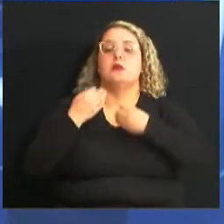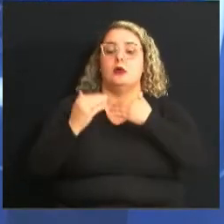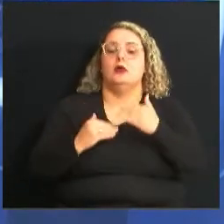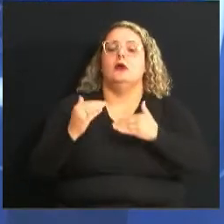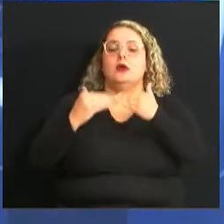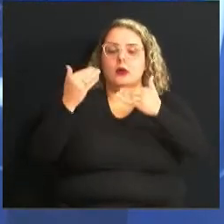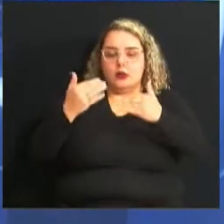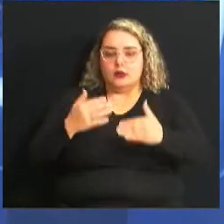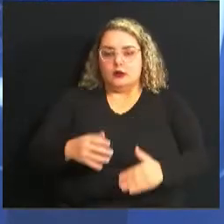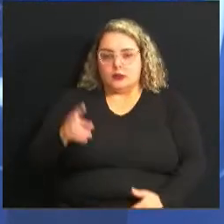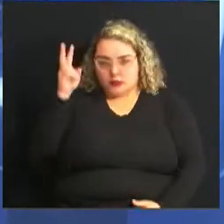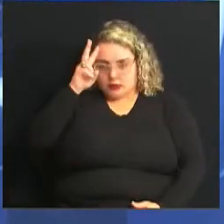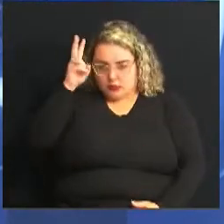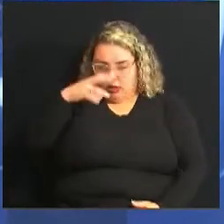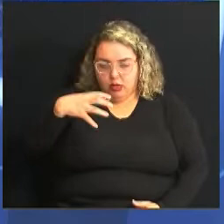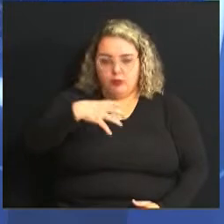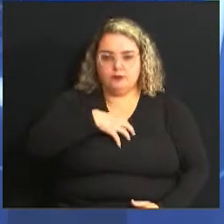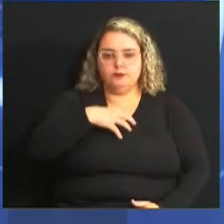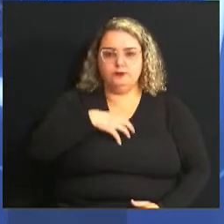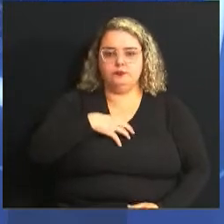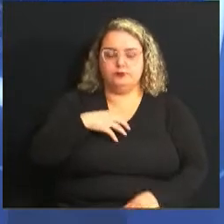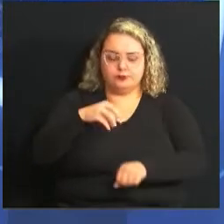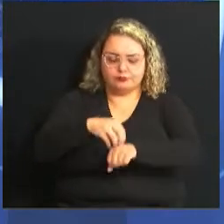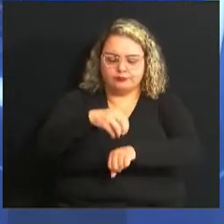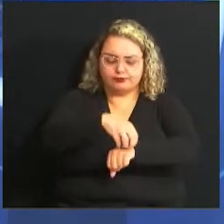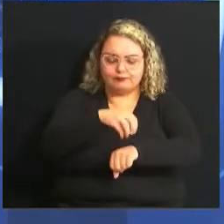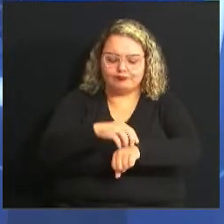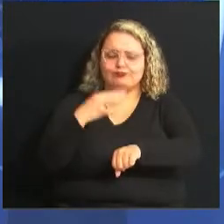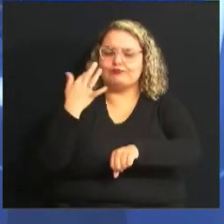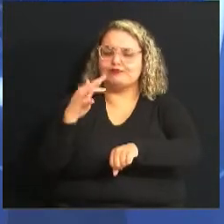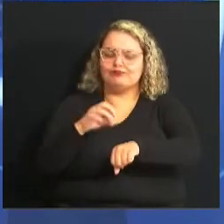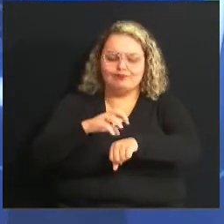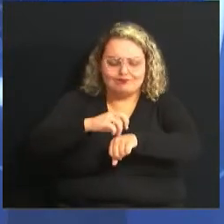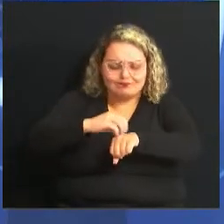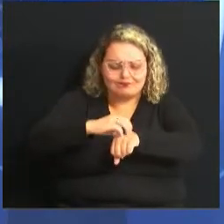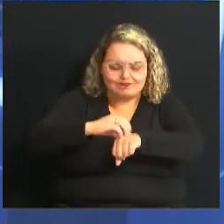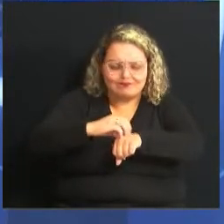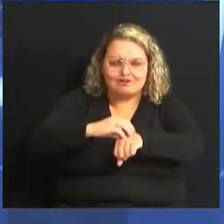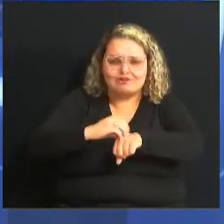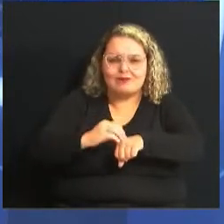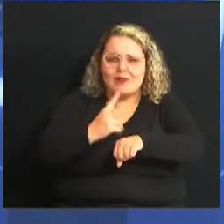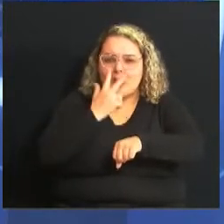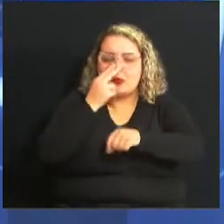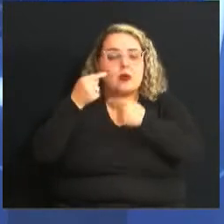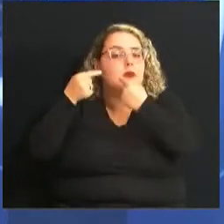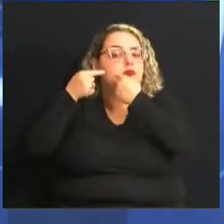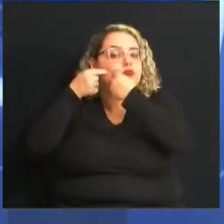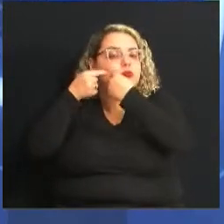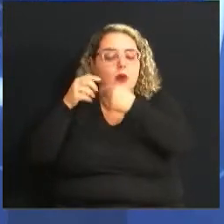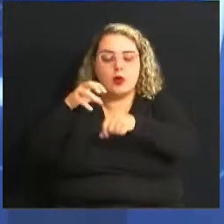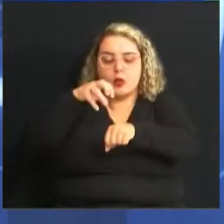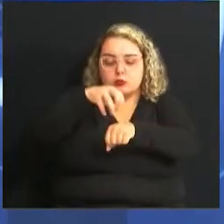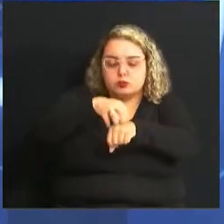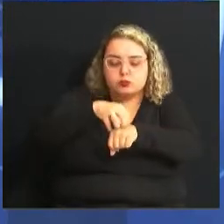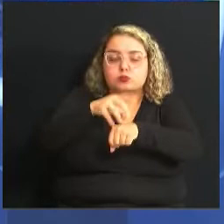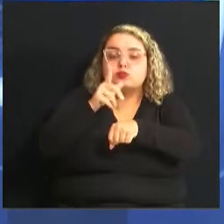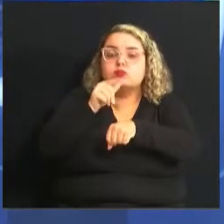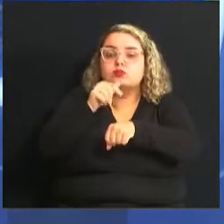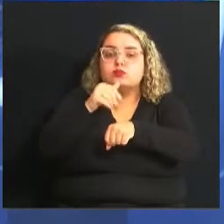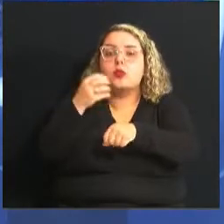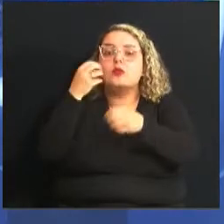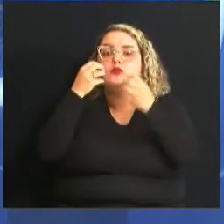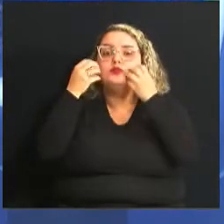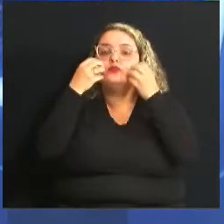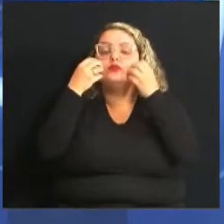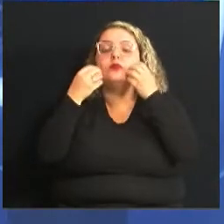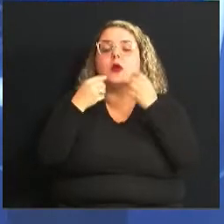sintomas principais deles são lesões na pele, que podem parecer espinhas ou bolhas e surgir no rosto, na